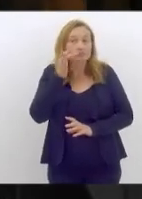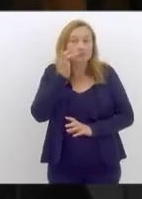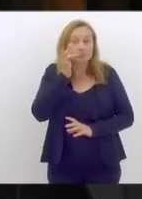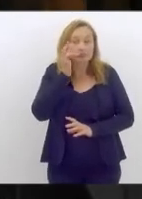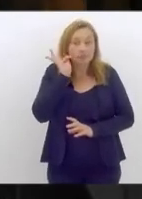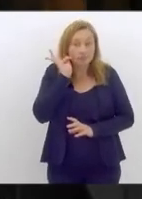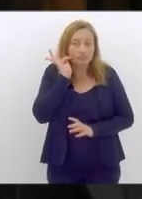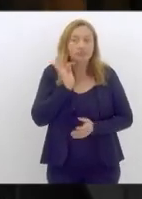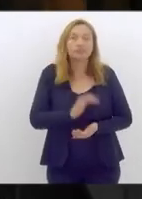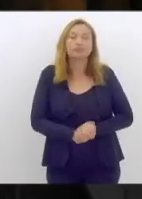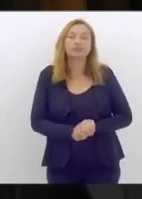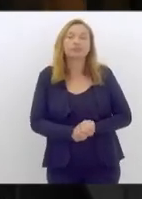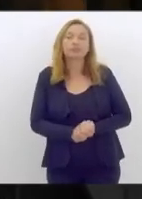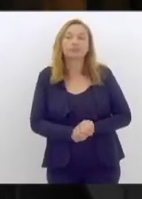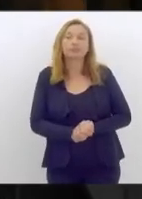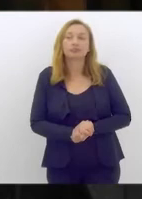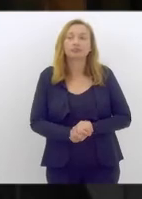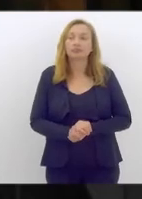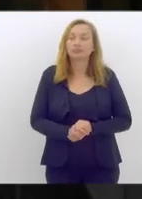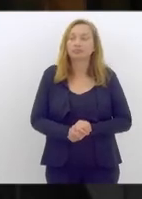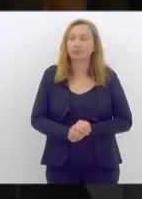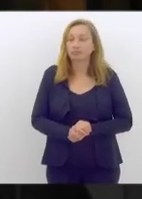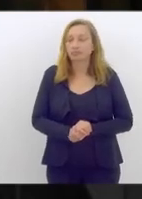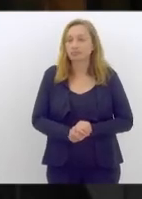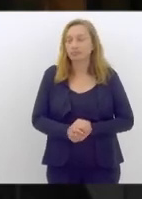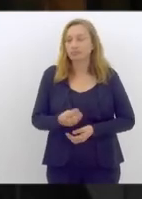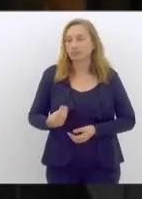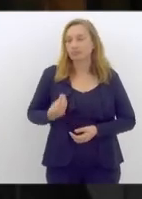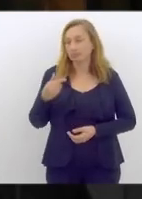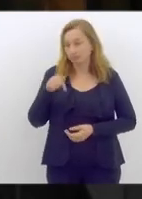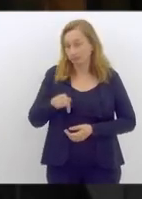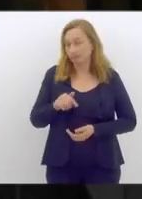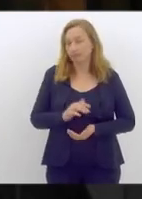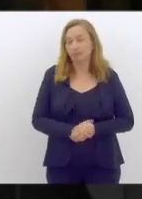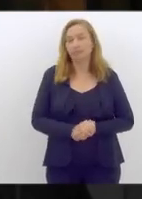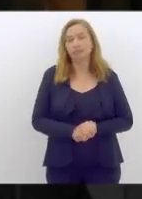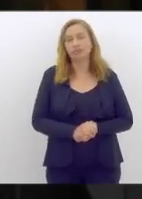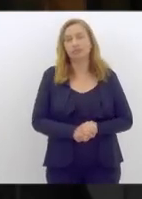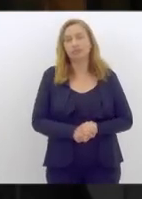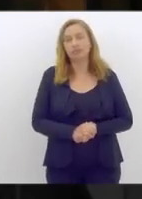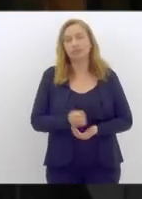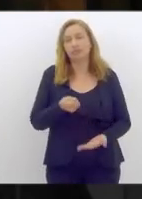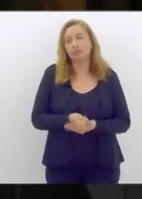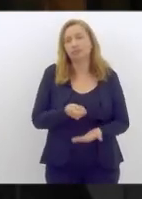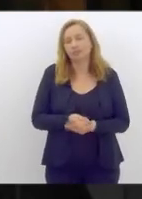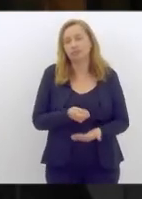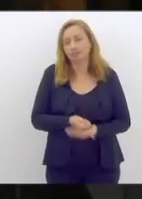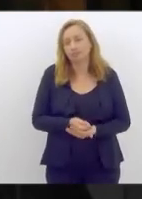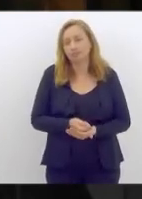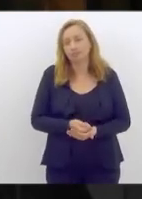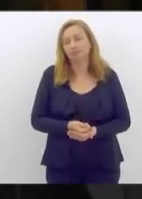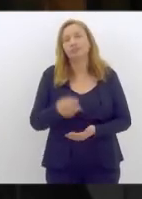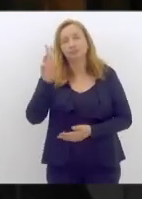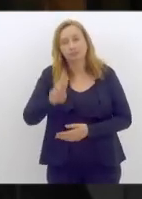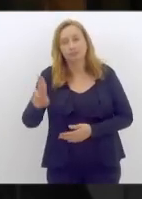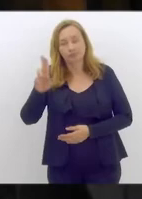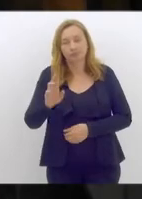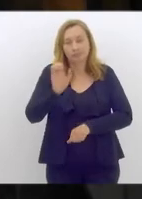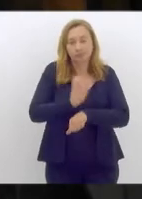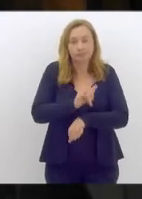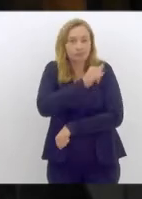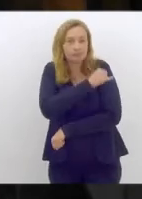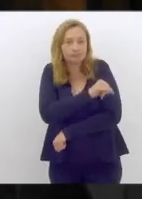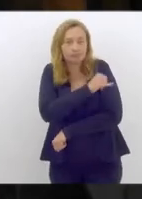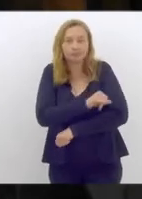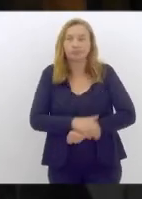serafini que se encontra aqui presente que cobre a Universidade do Estado do Rio de